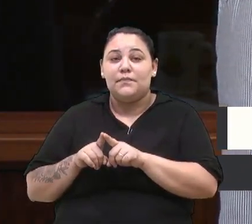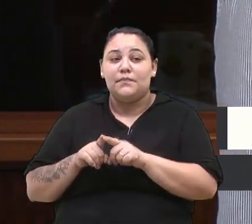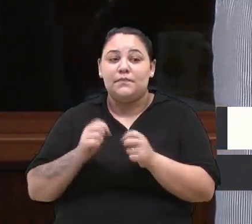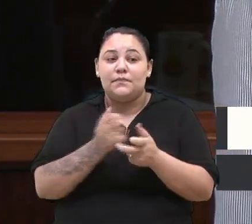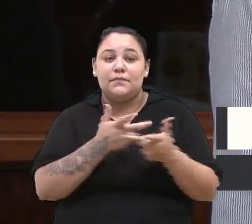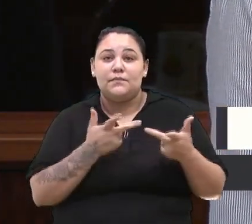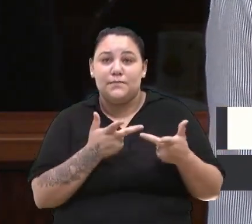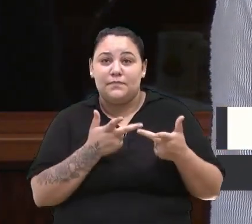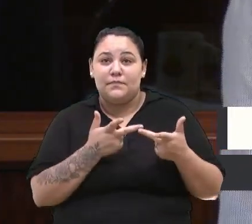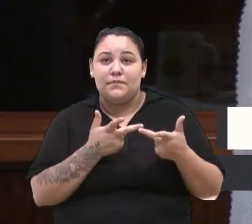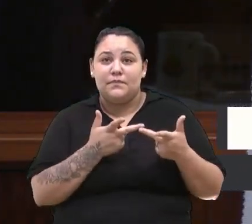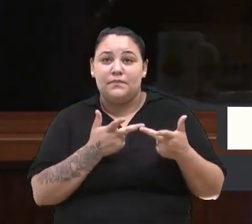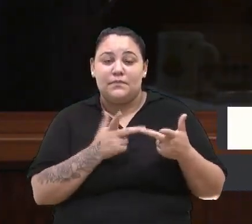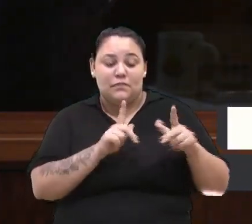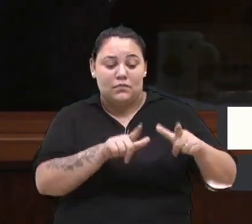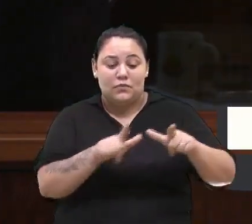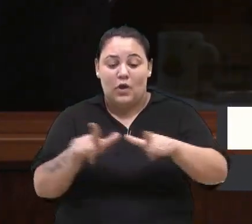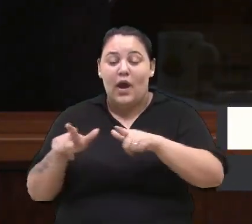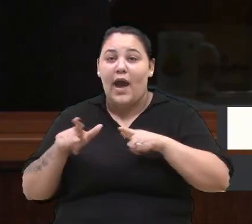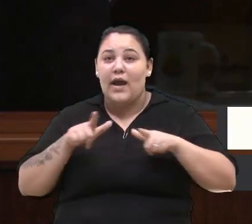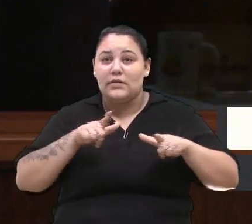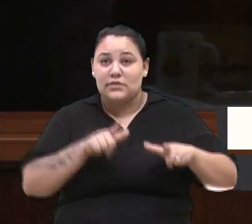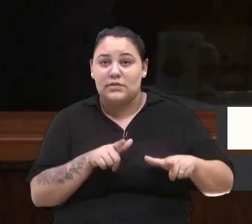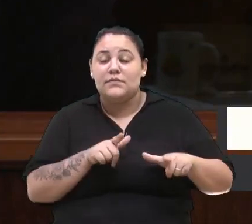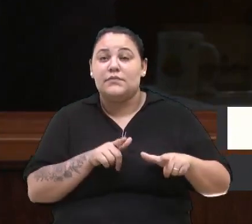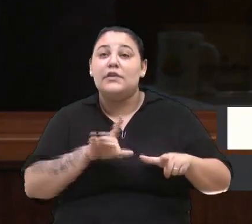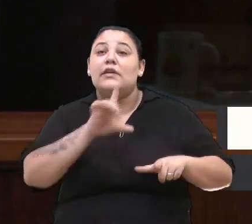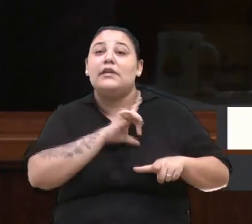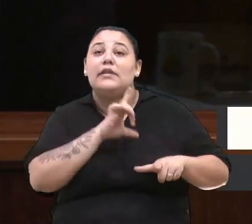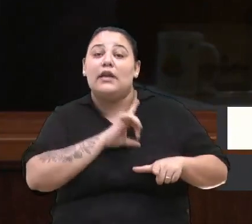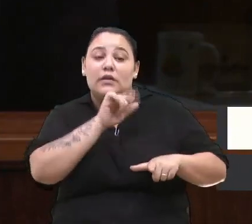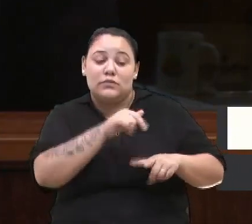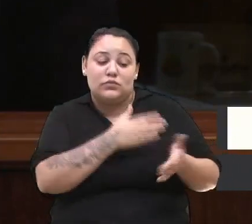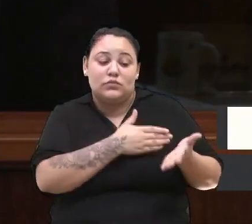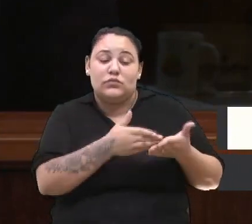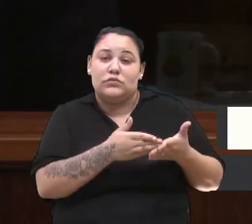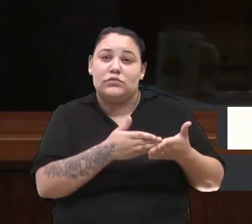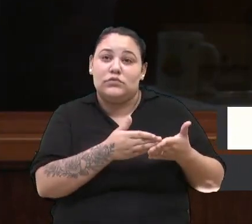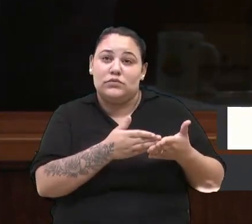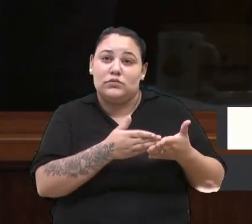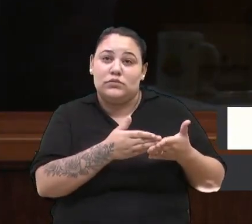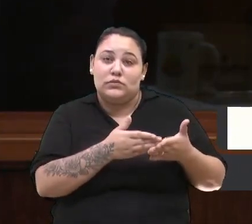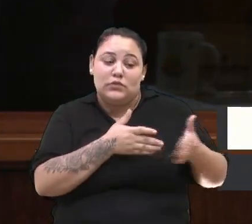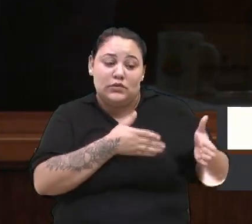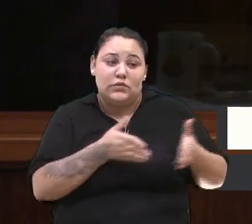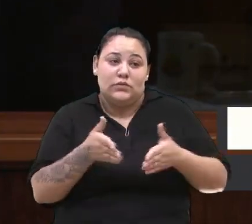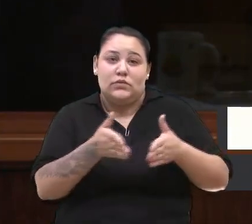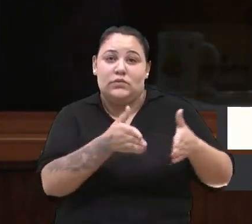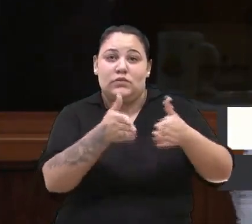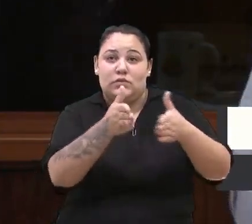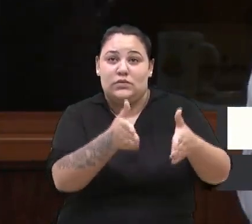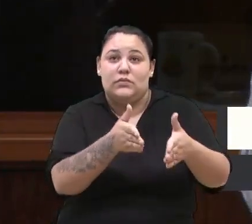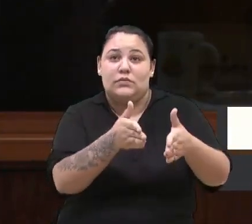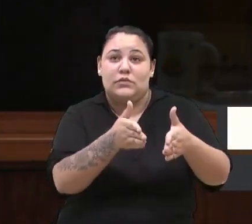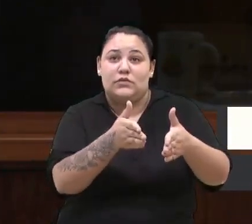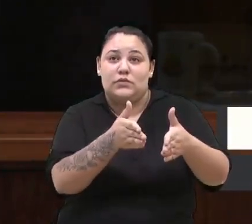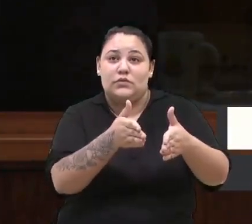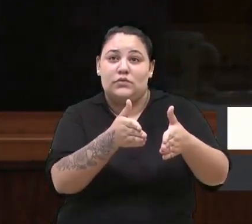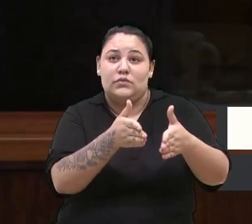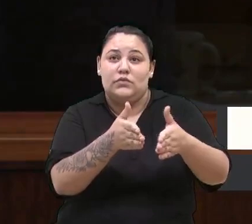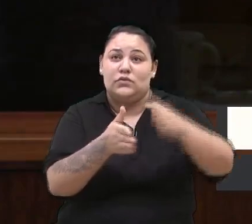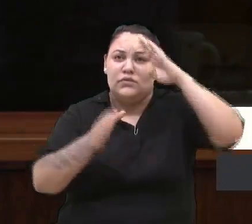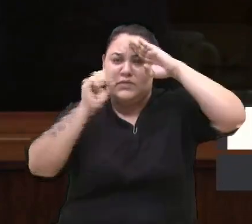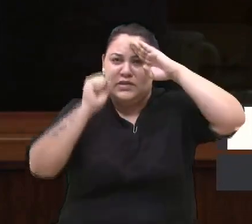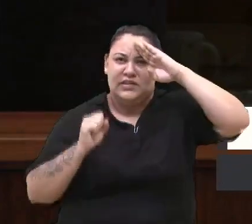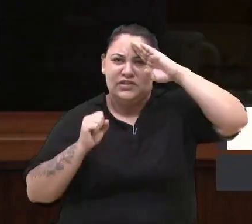pares, né, no plural, que tem ali no início da Estrada do Imigrante, antes de chegar no Jardim Oriental, entre a esquerda, né,